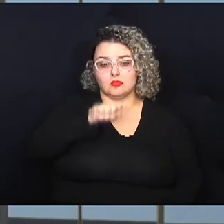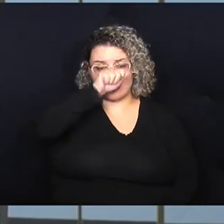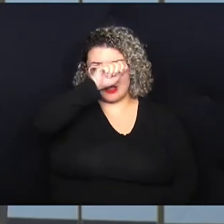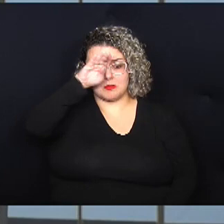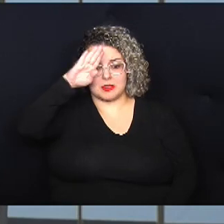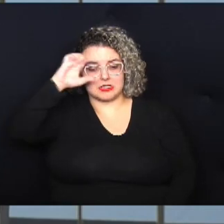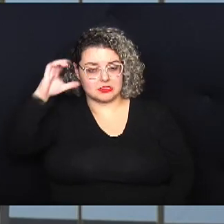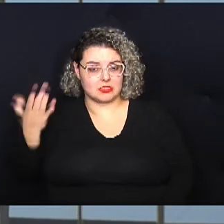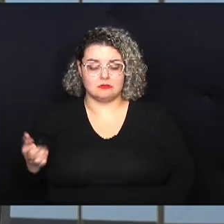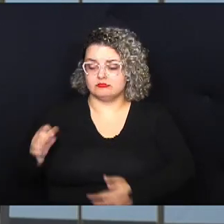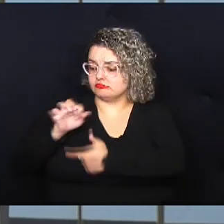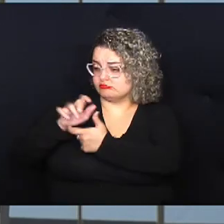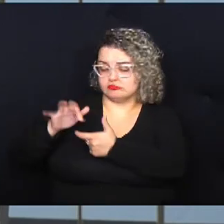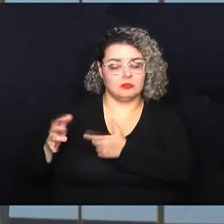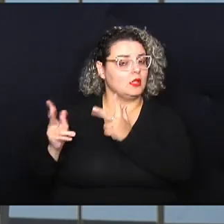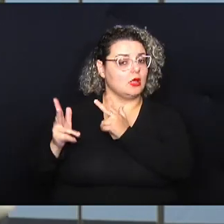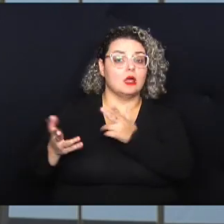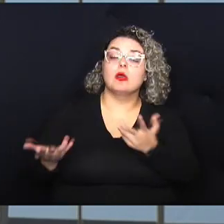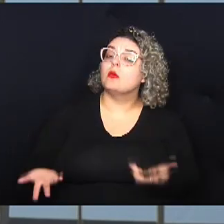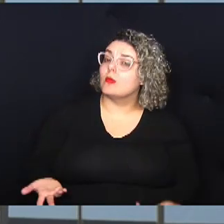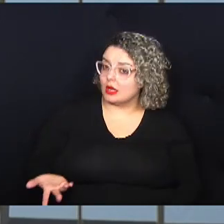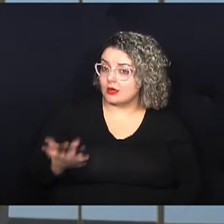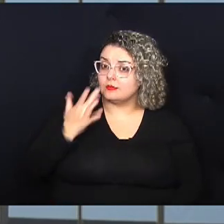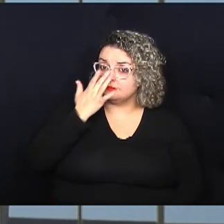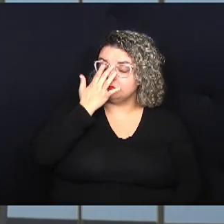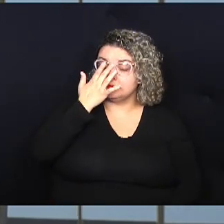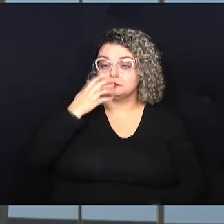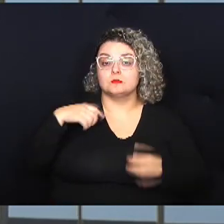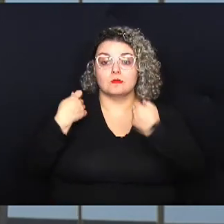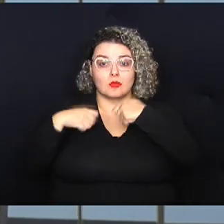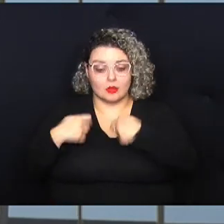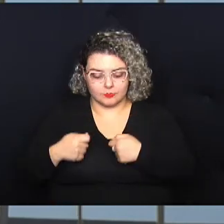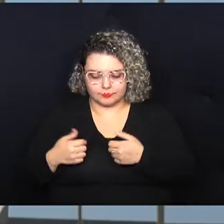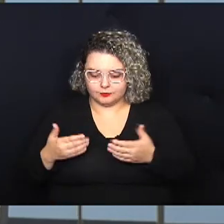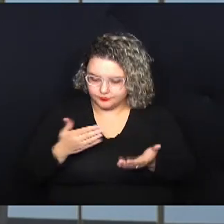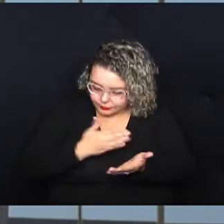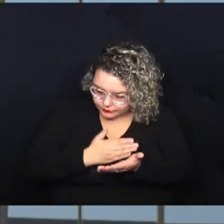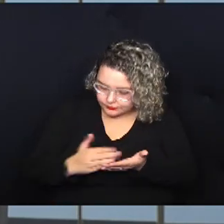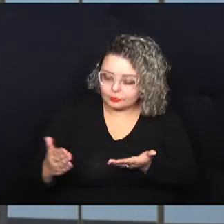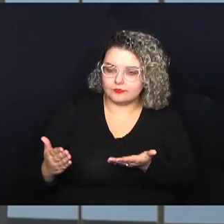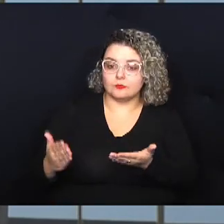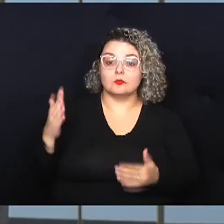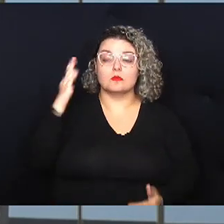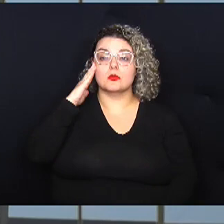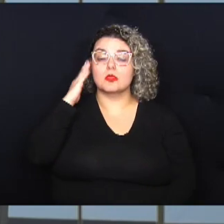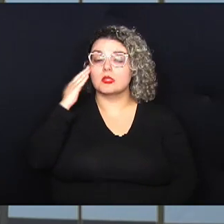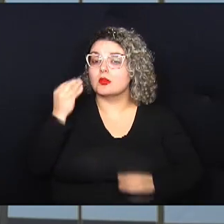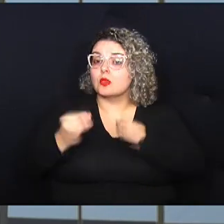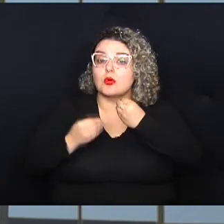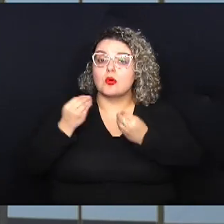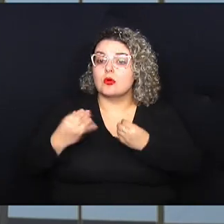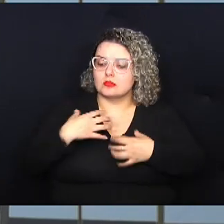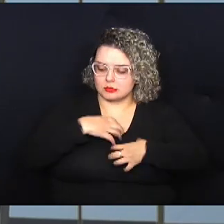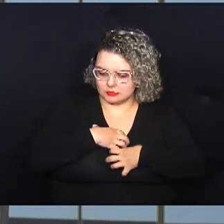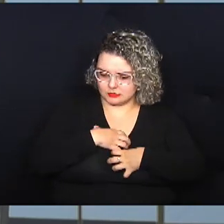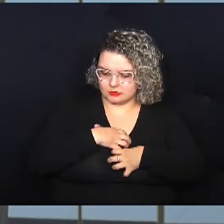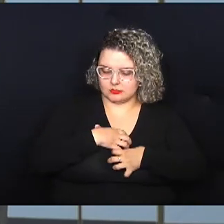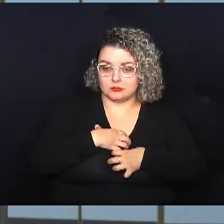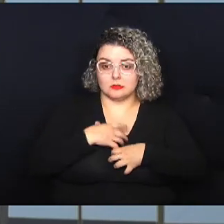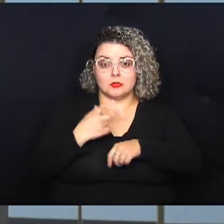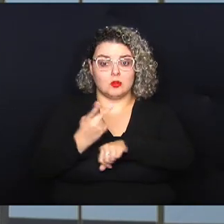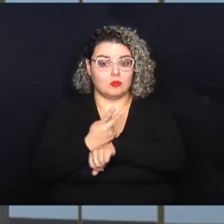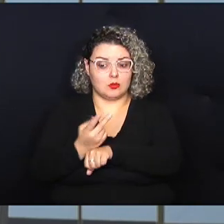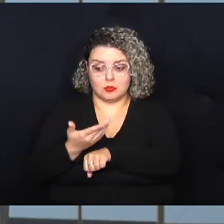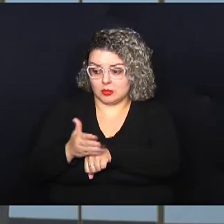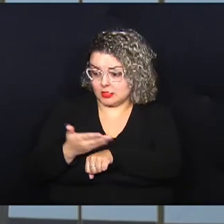chegar a um ponto. É a mesma coisa. Né? Então, você precisa iniciar isso, você precisa entender como é que vai ser emocional. Então, você tem que buscar por treinamento, você tem